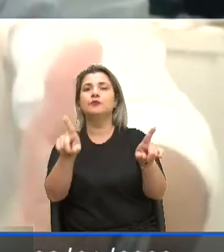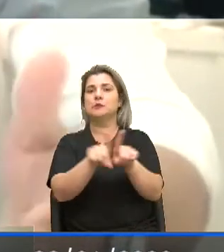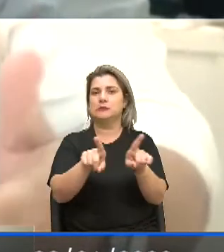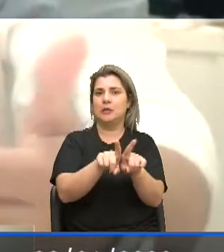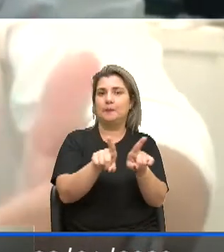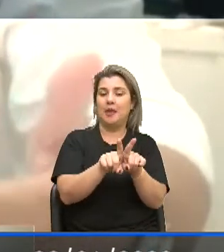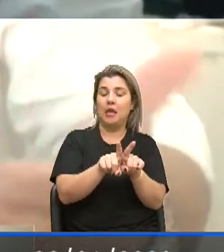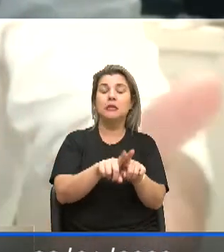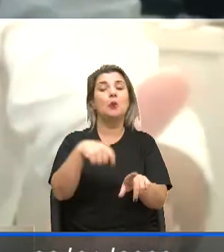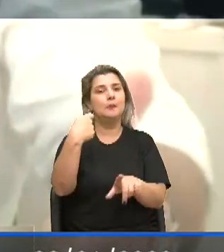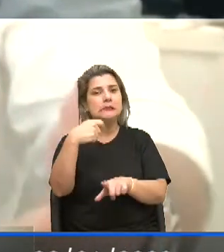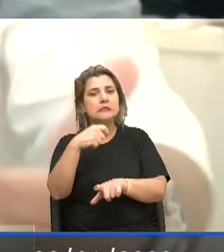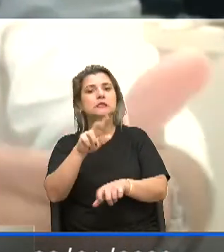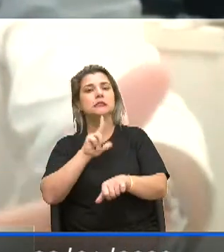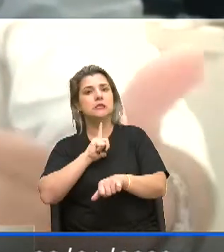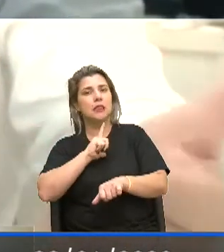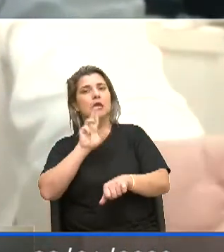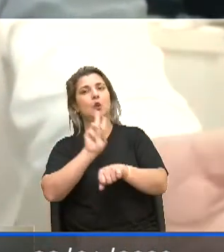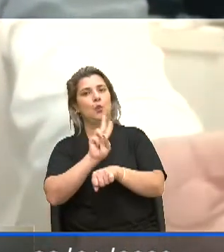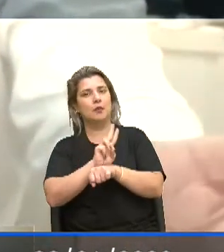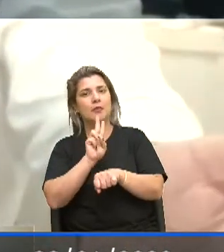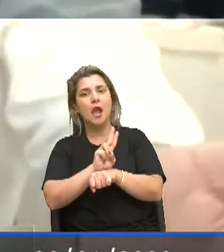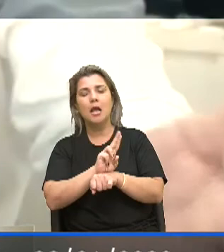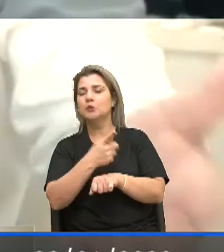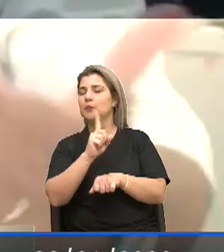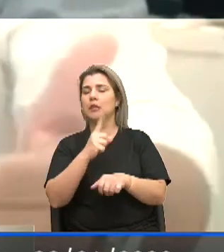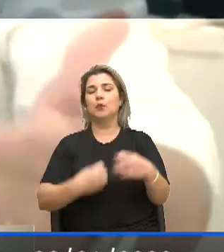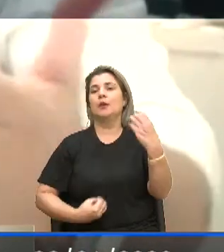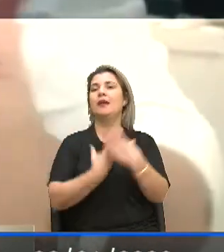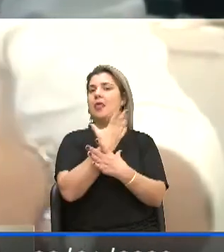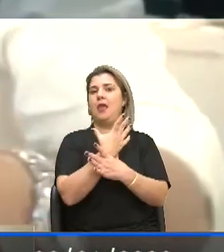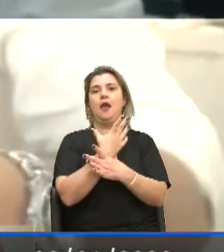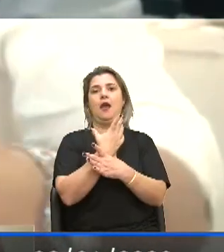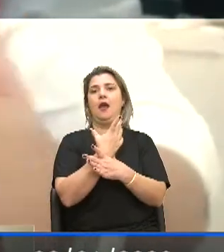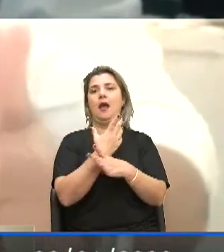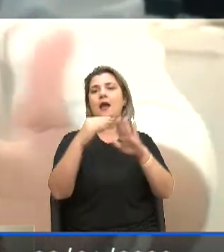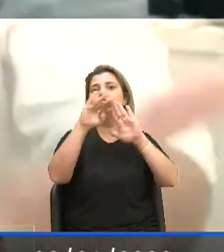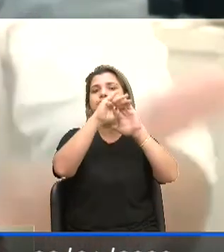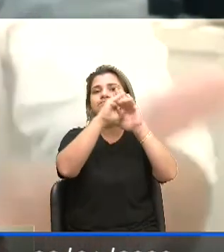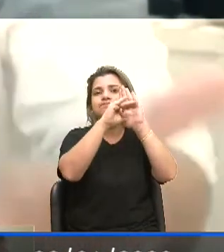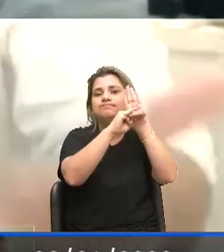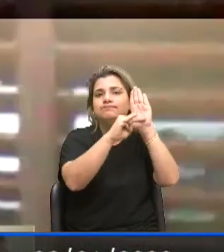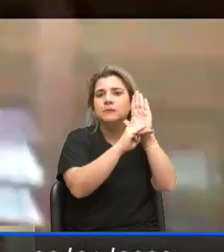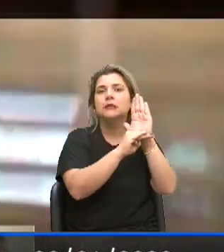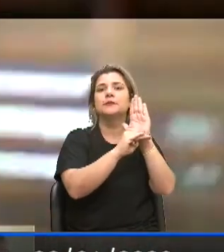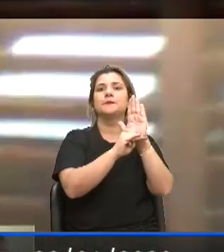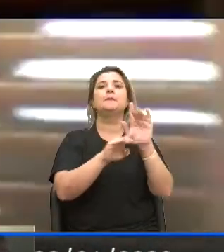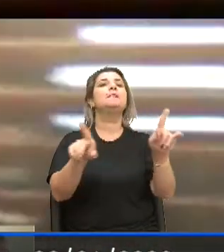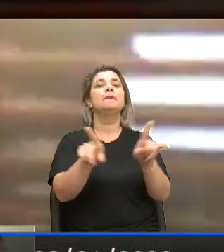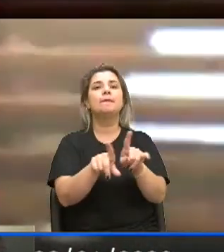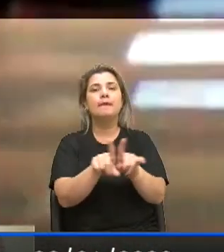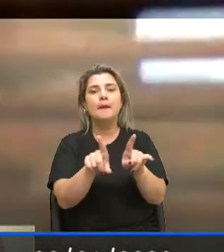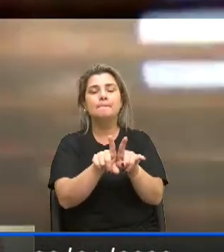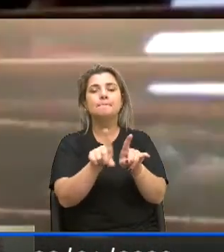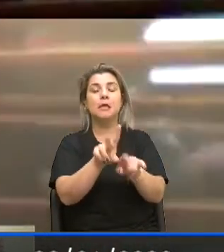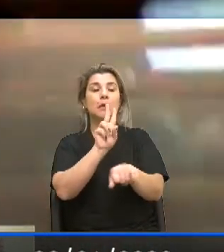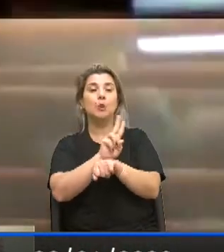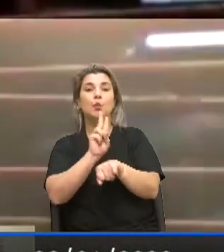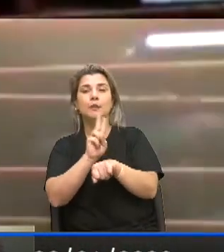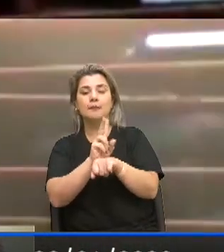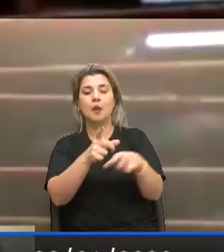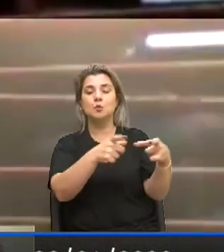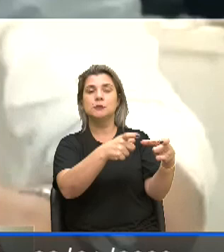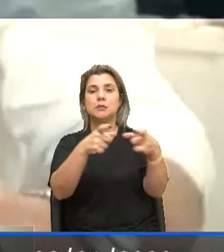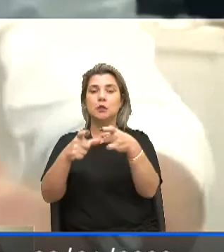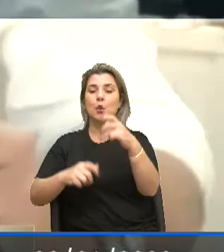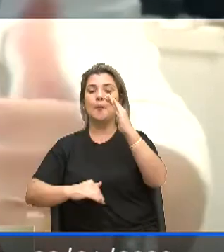ter o cuidado de não criarmos algumas normas que pudessem viabilizar também o setor produtivo, então com essa cautela que